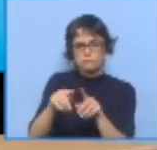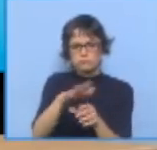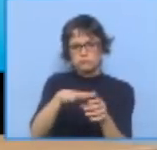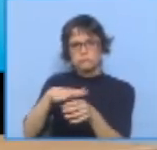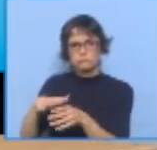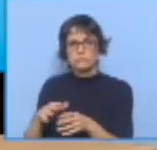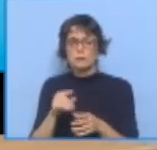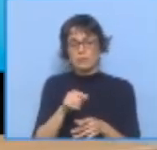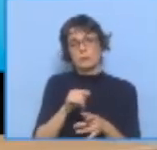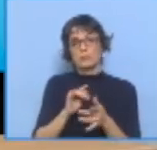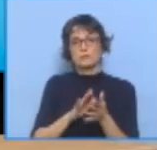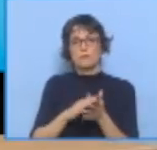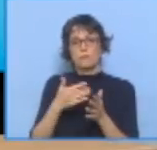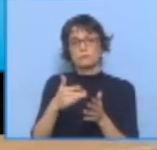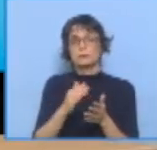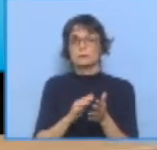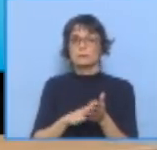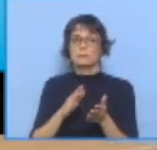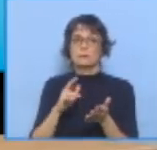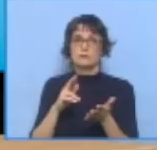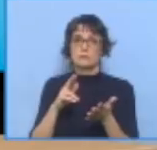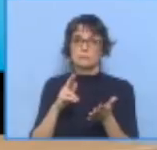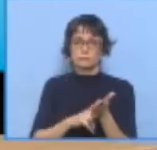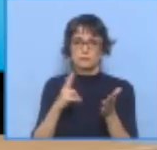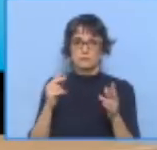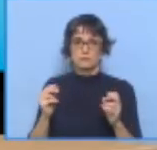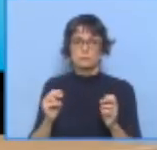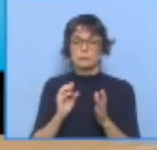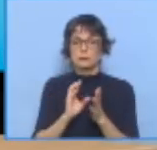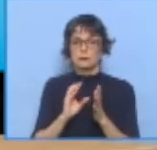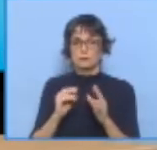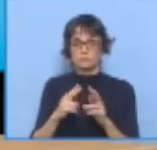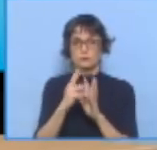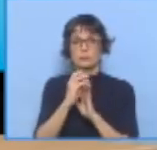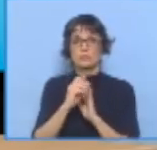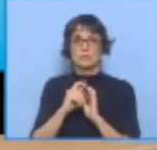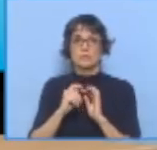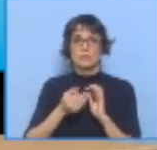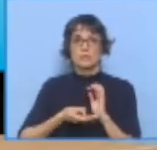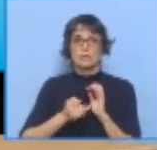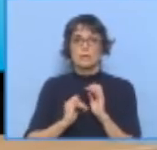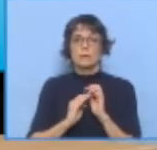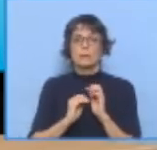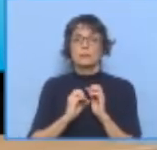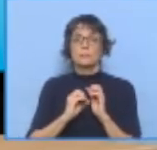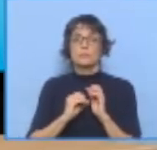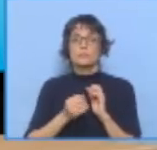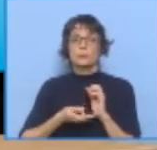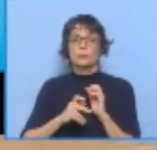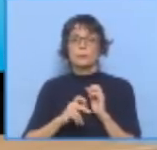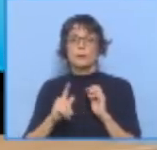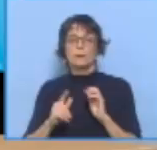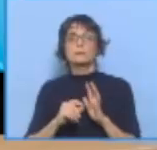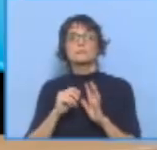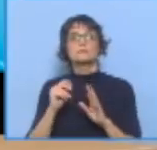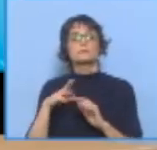reconhecida oficialmente pela Conferência Episcopal Portuguesa, ou melhor, utilizada oficialmente, e com a aprovação da Santa